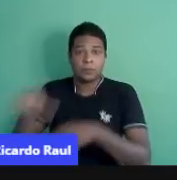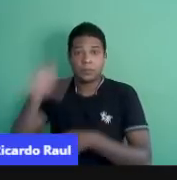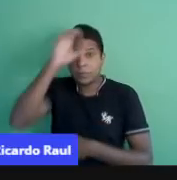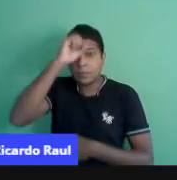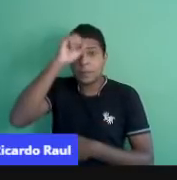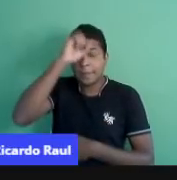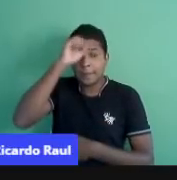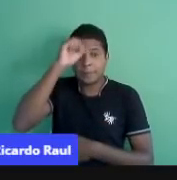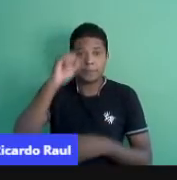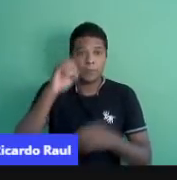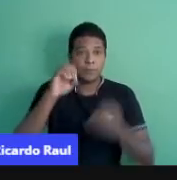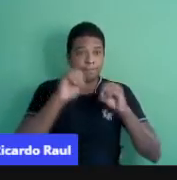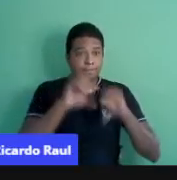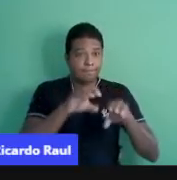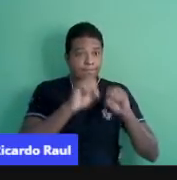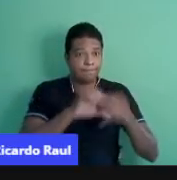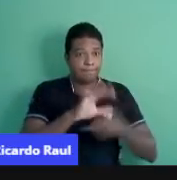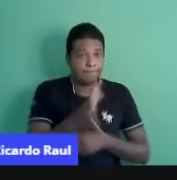dessa habilidade